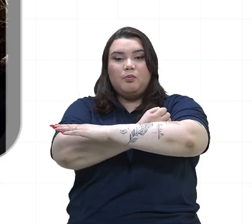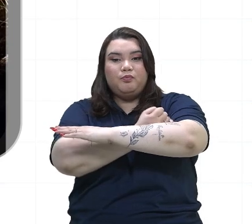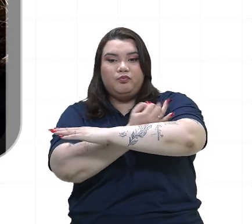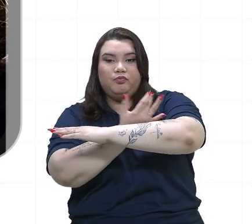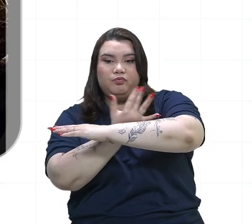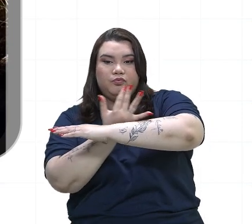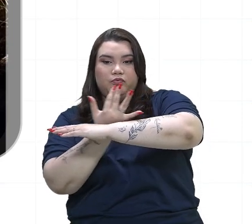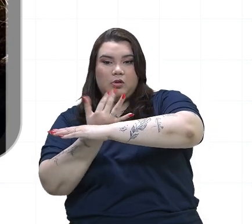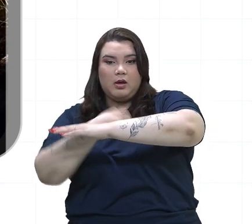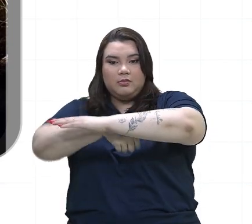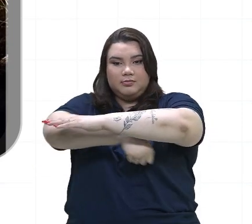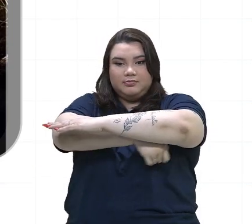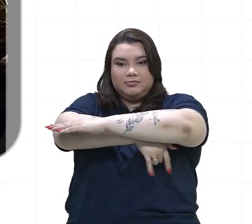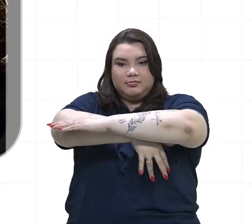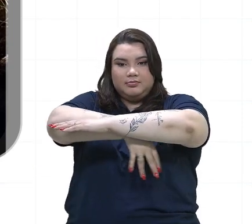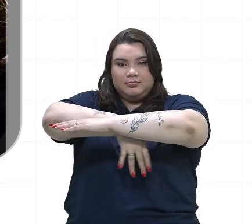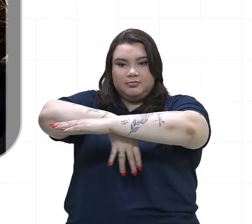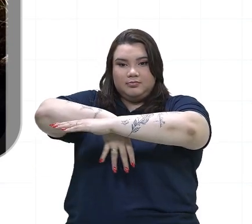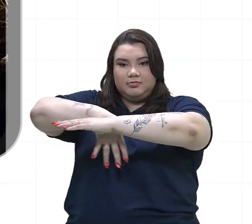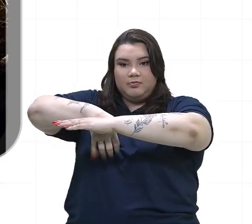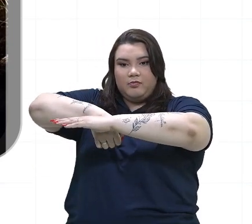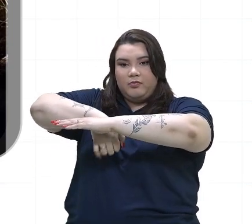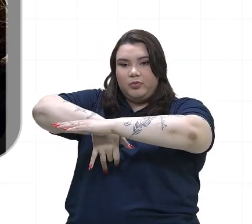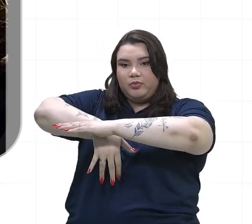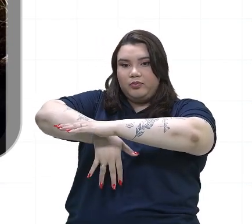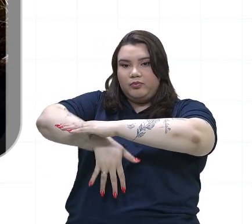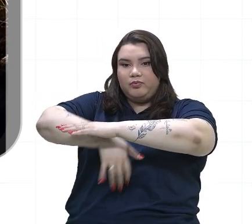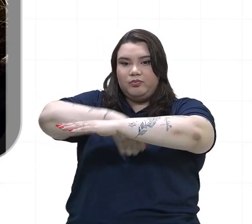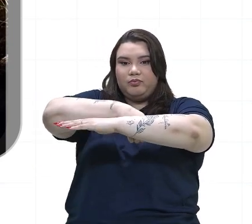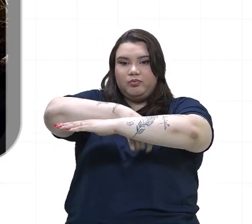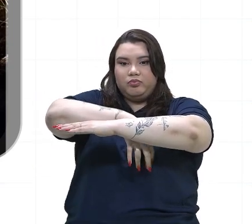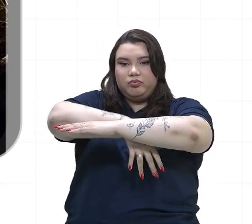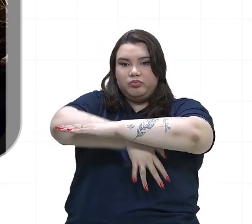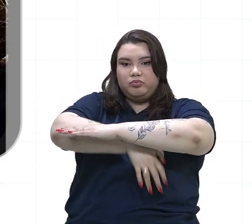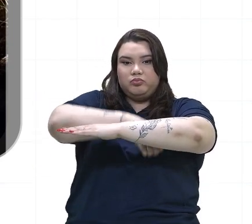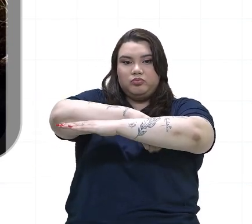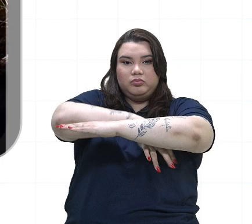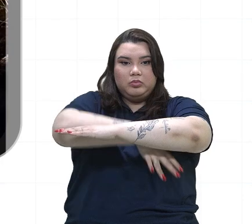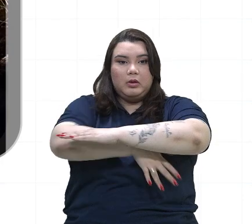estão contidos ali nesse solo, o que é de fundamental importância para o desenvolvimento da